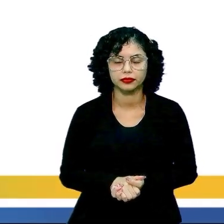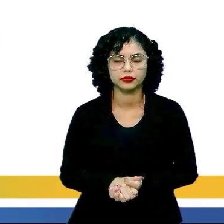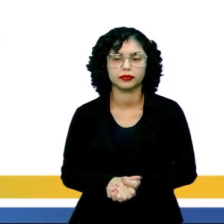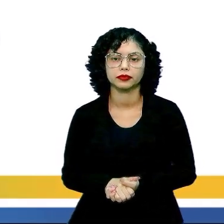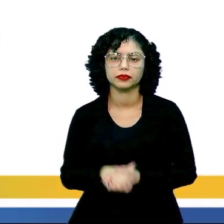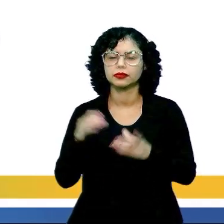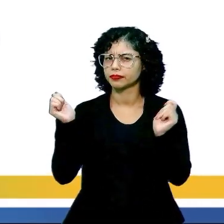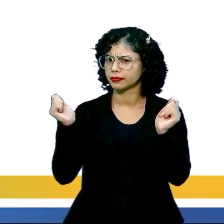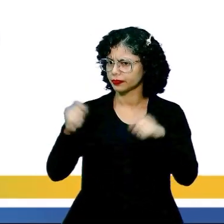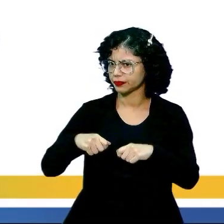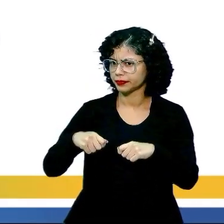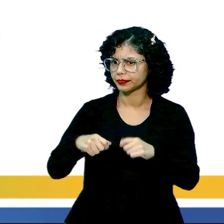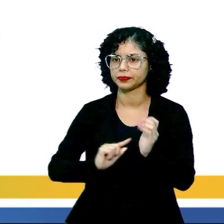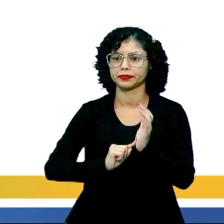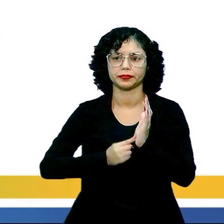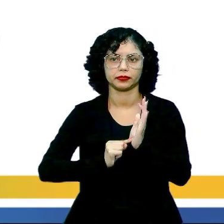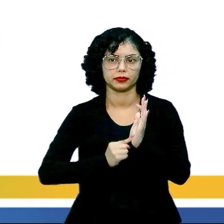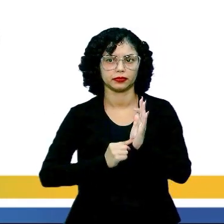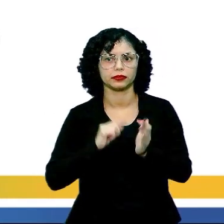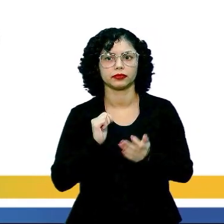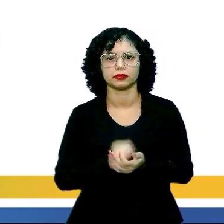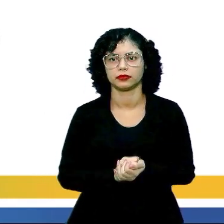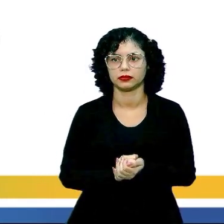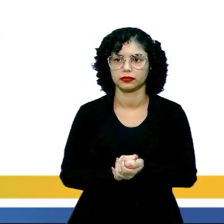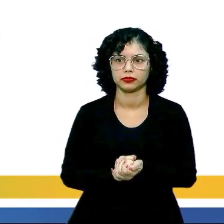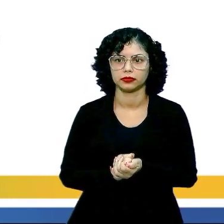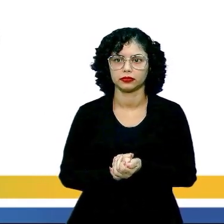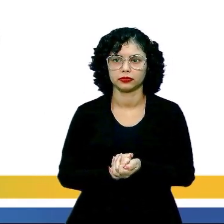Então elas possuem ponto de fusão e ebulição